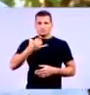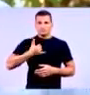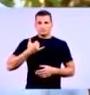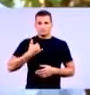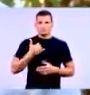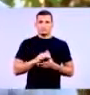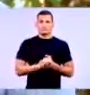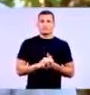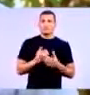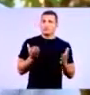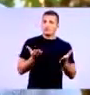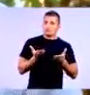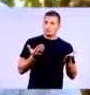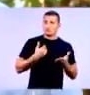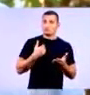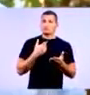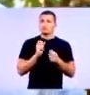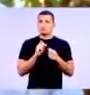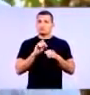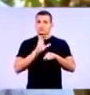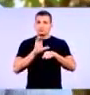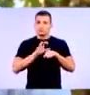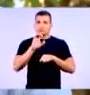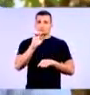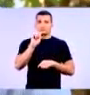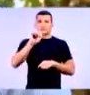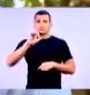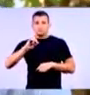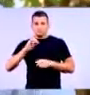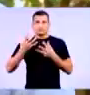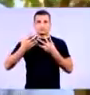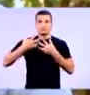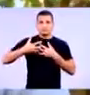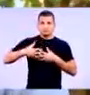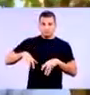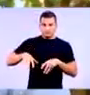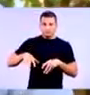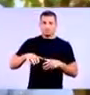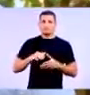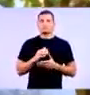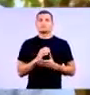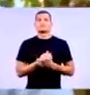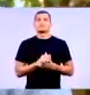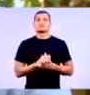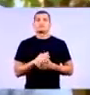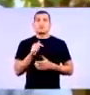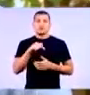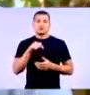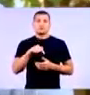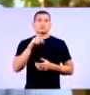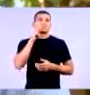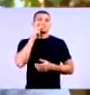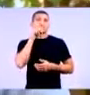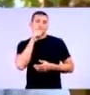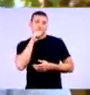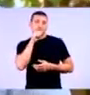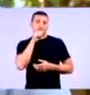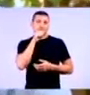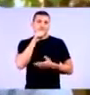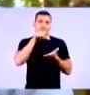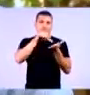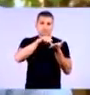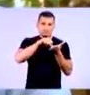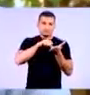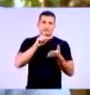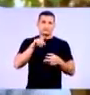e atualmente eu faço um curso na modalidade EAD no Instituto Federal de Educação, aqui no Polo de Porto Velho, Zona Norte. É um